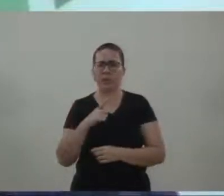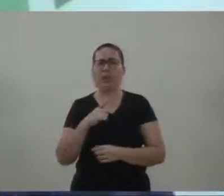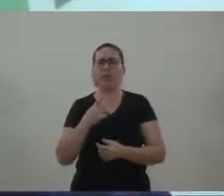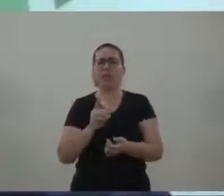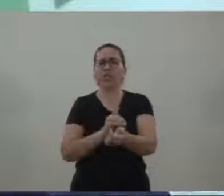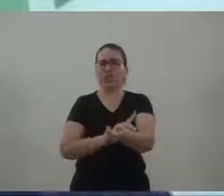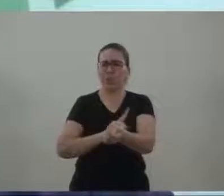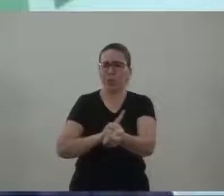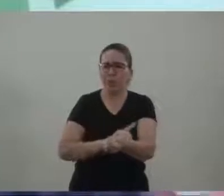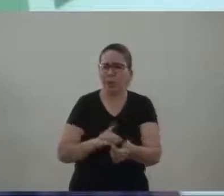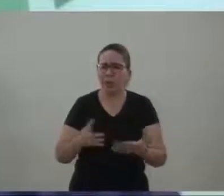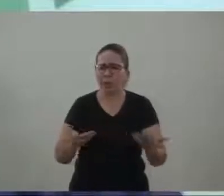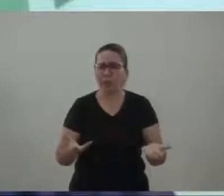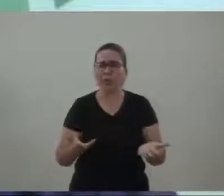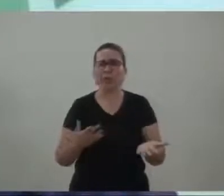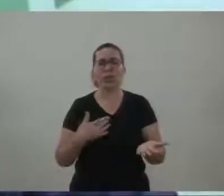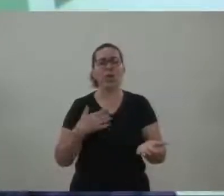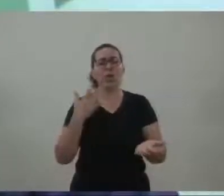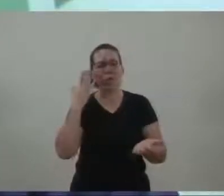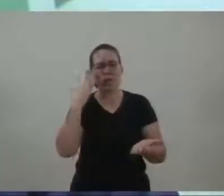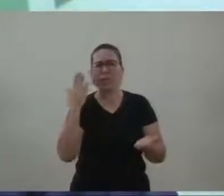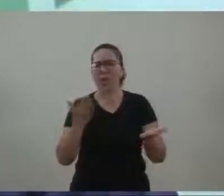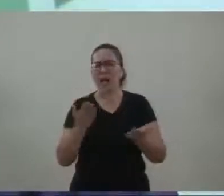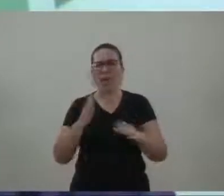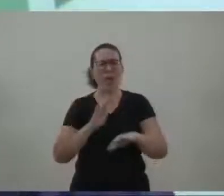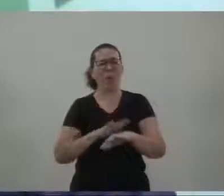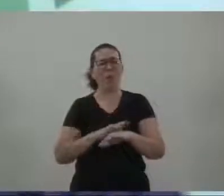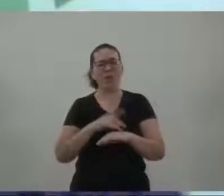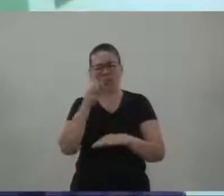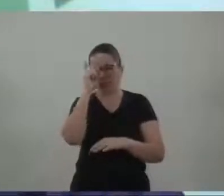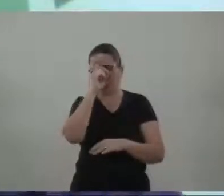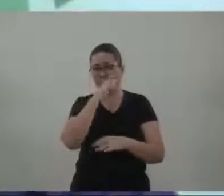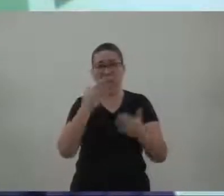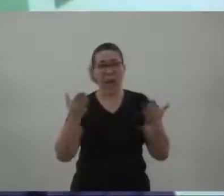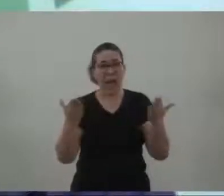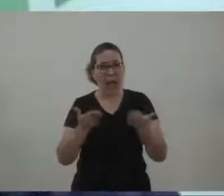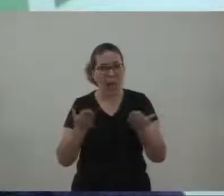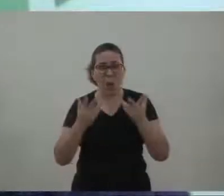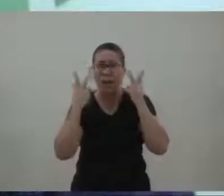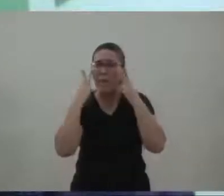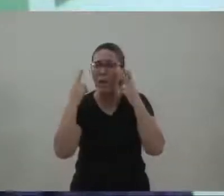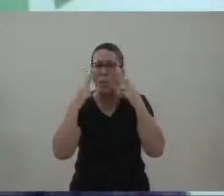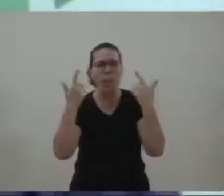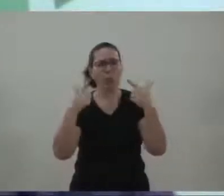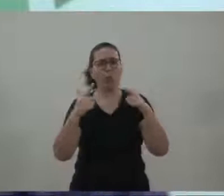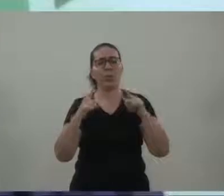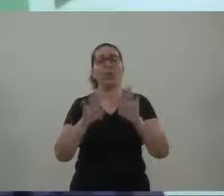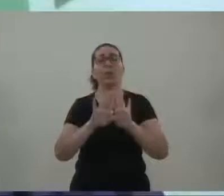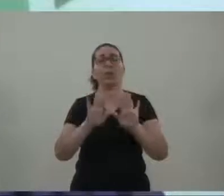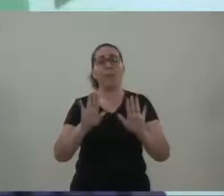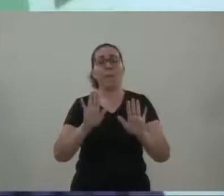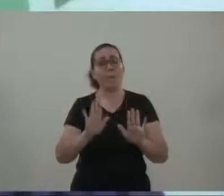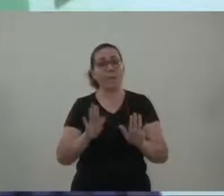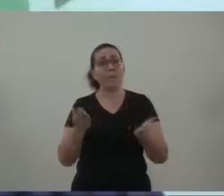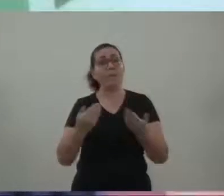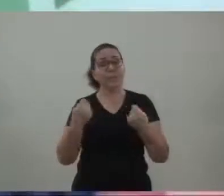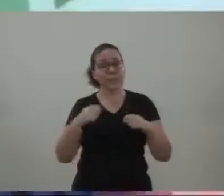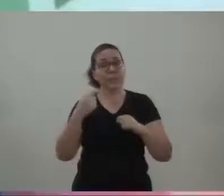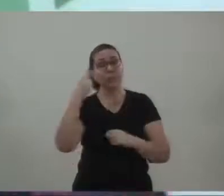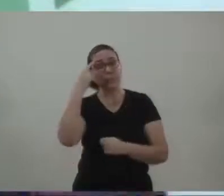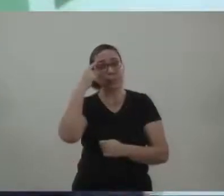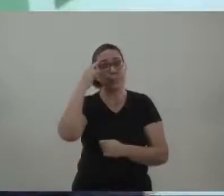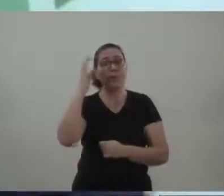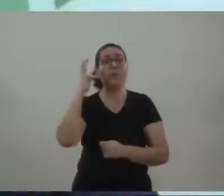glicose? Então, eu sei que não é um momento simples, não é um momento tranquilo, porém é mais do que na hora a gente pensar